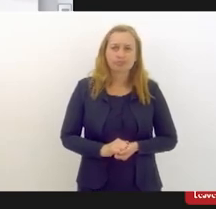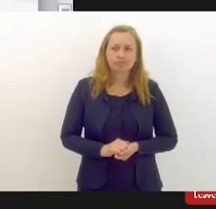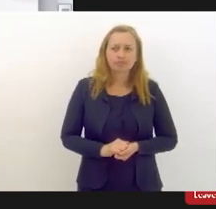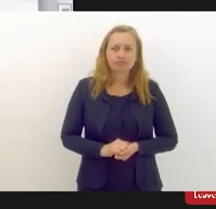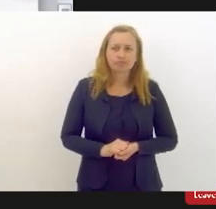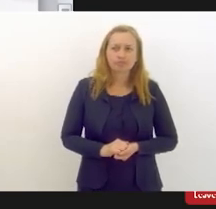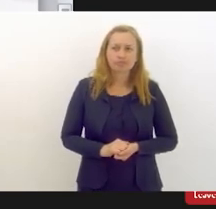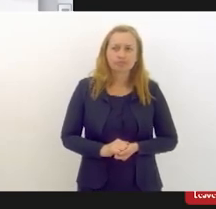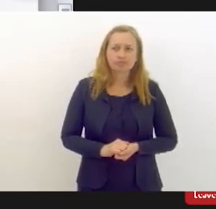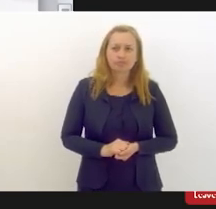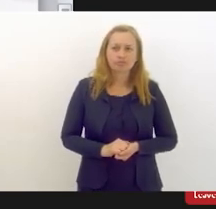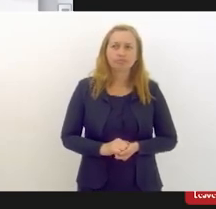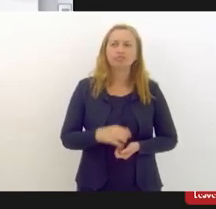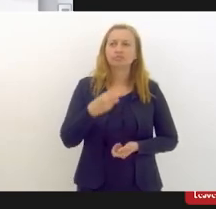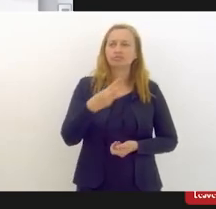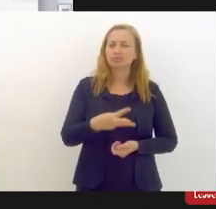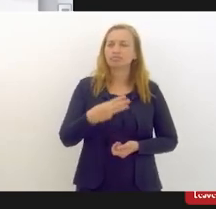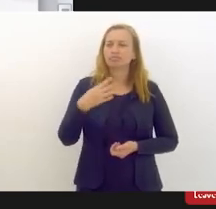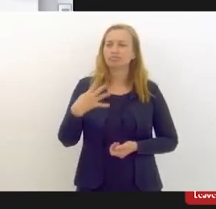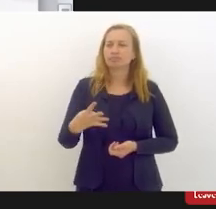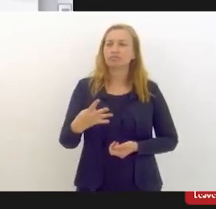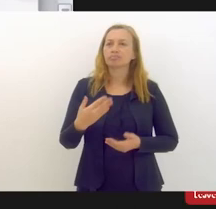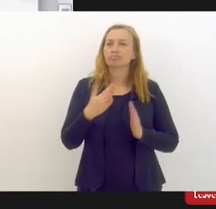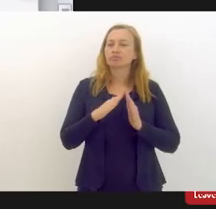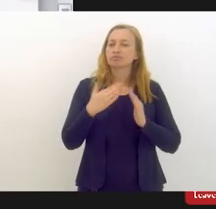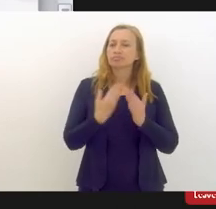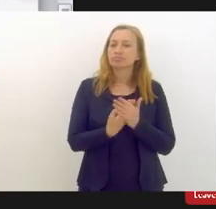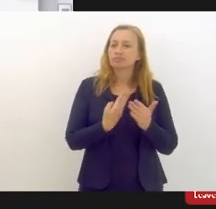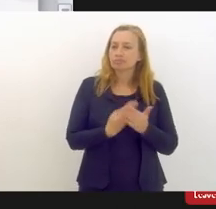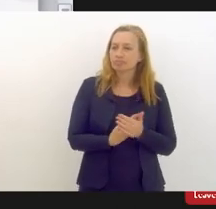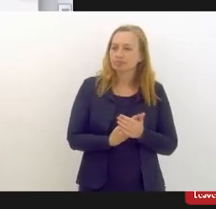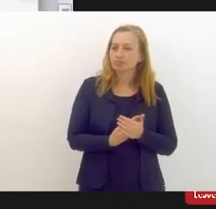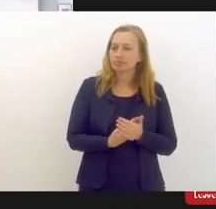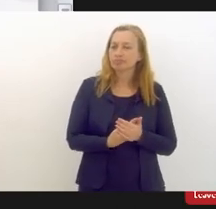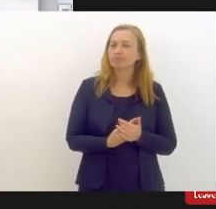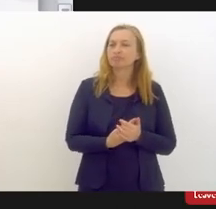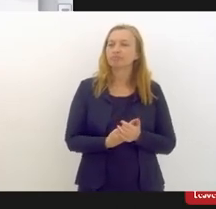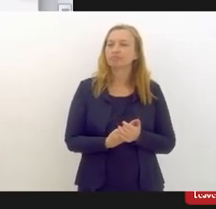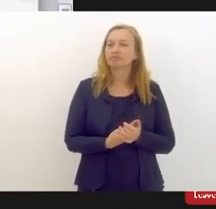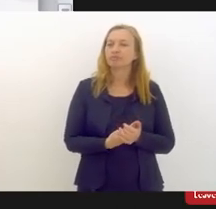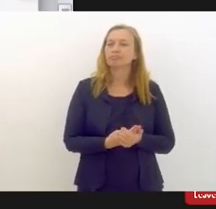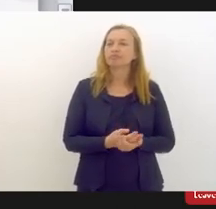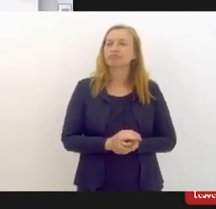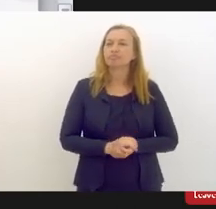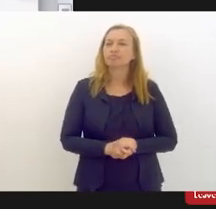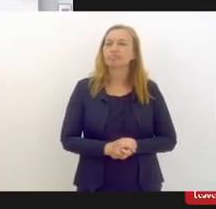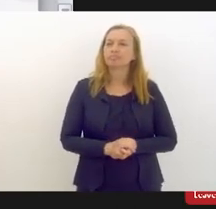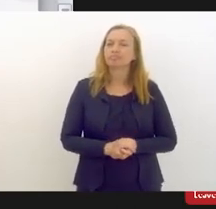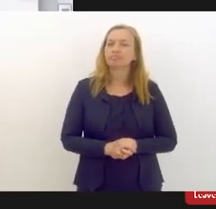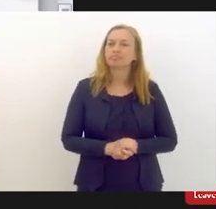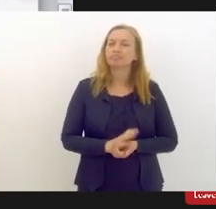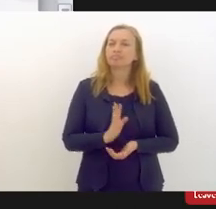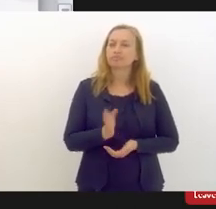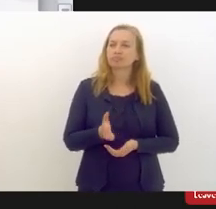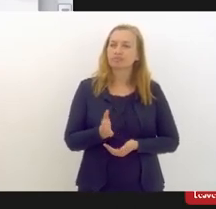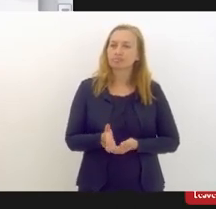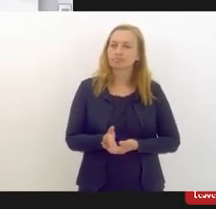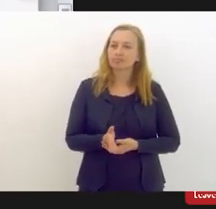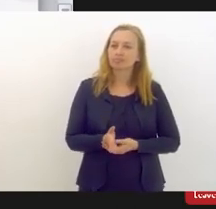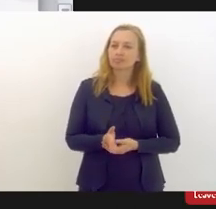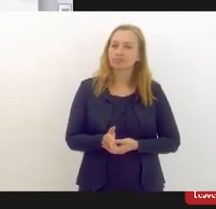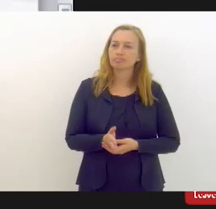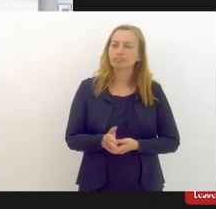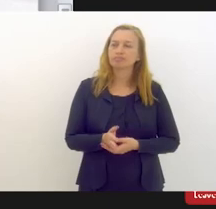Nós colocamos aí 34 escolas, que são as 34 unidades que efetivamente já estão com esses